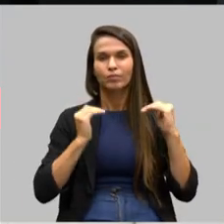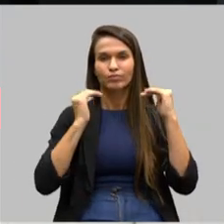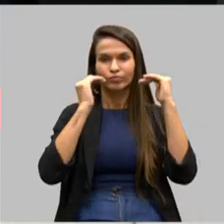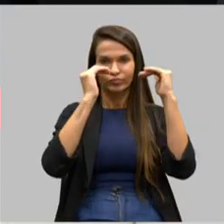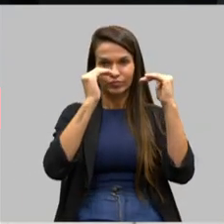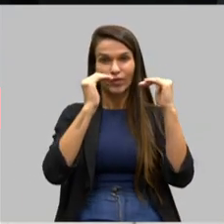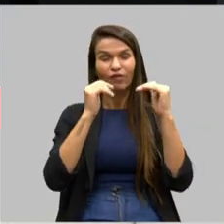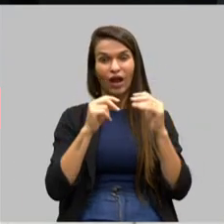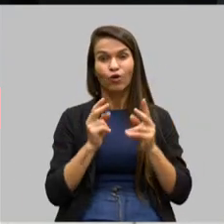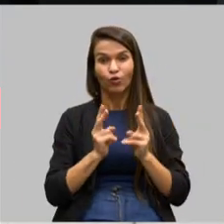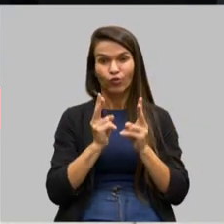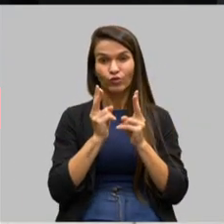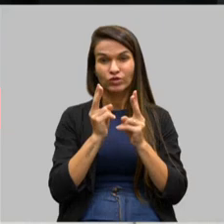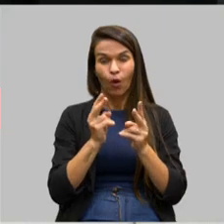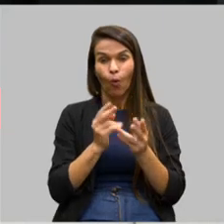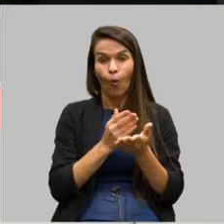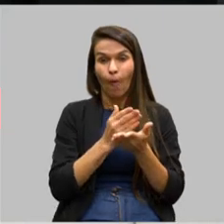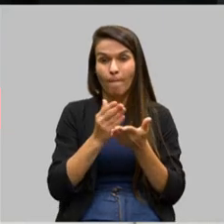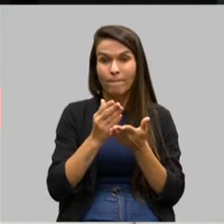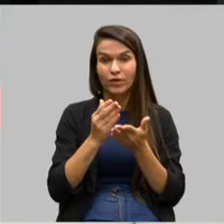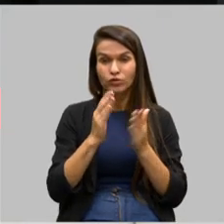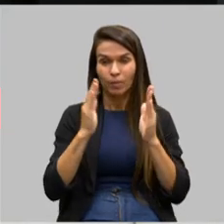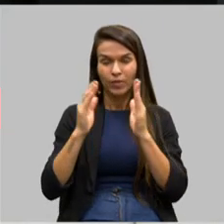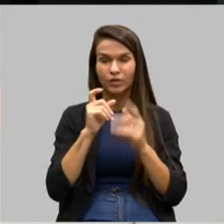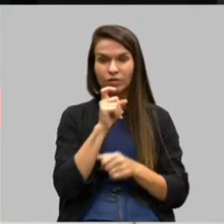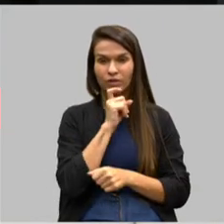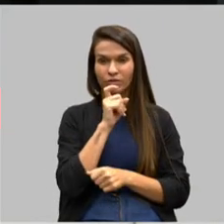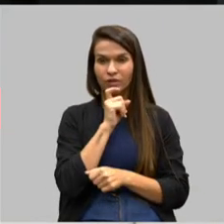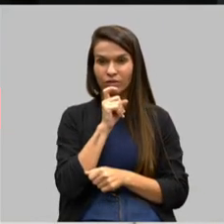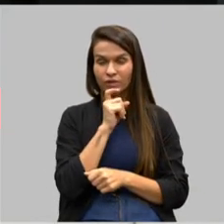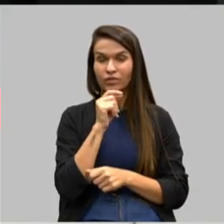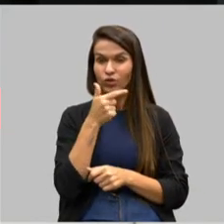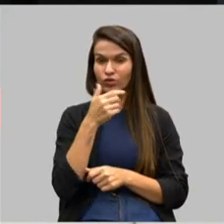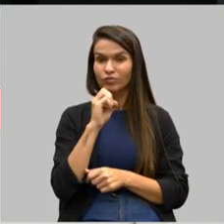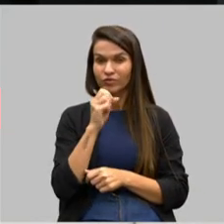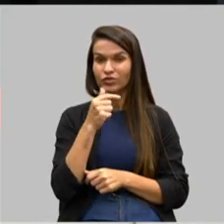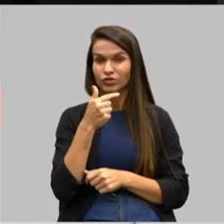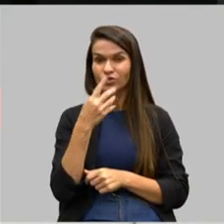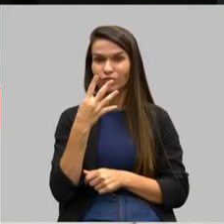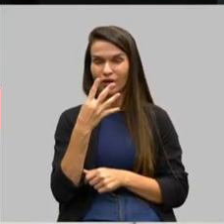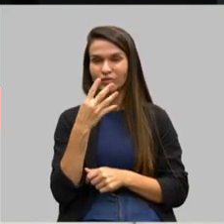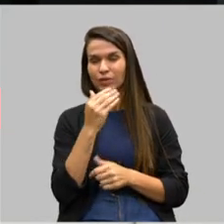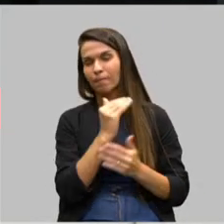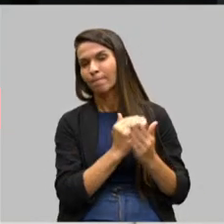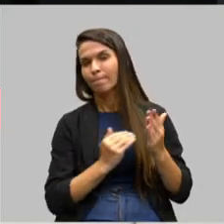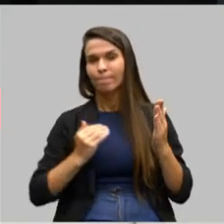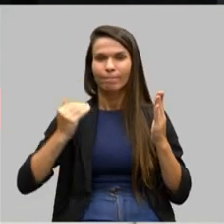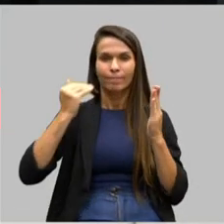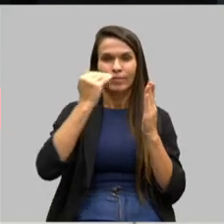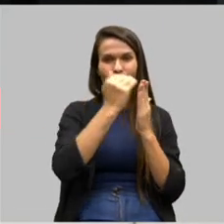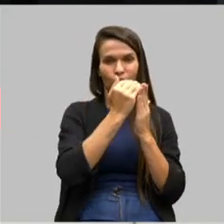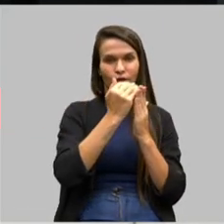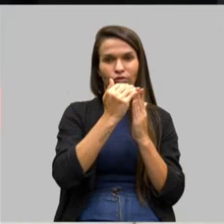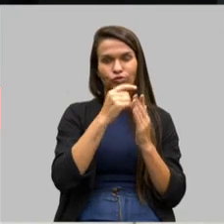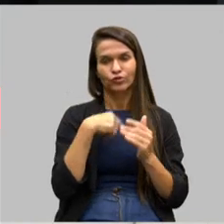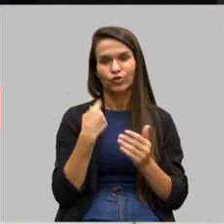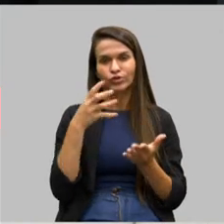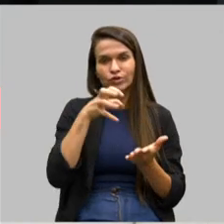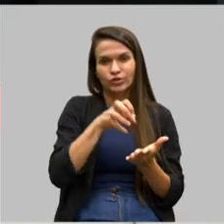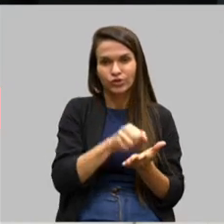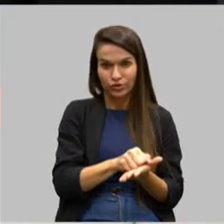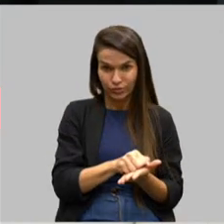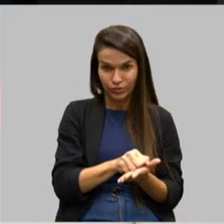até o início do inverno, provavelmente 2024 seja um recorde nos nossos registros.